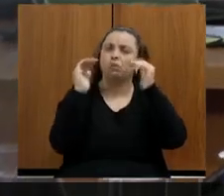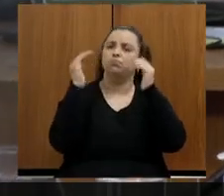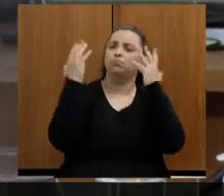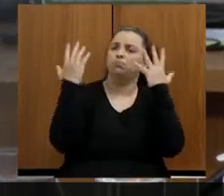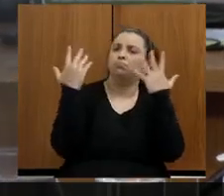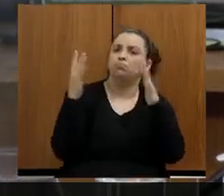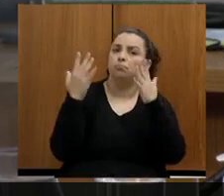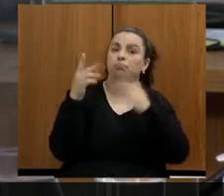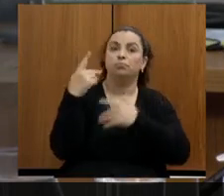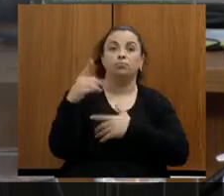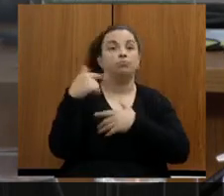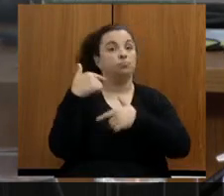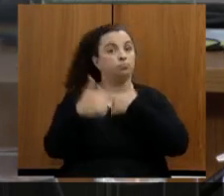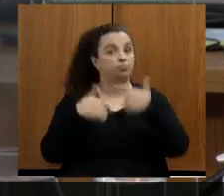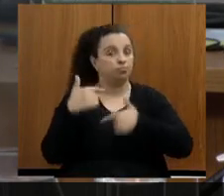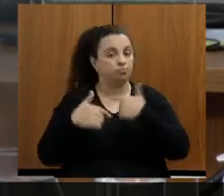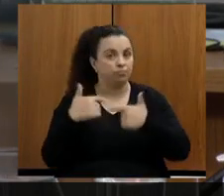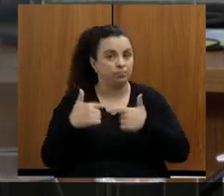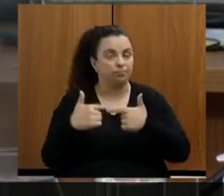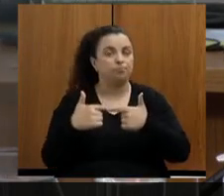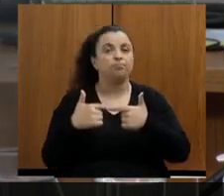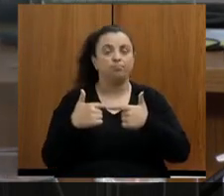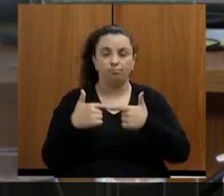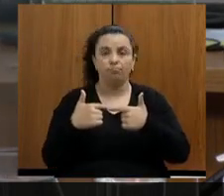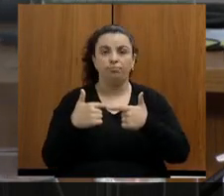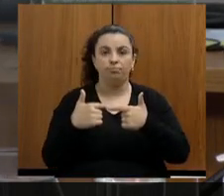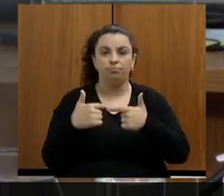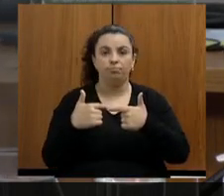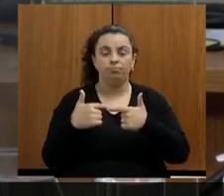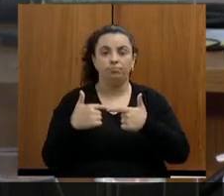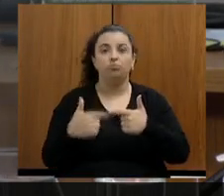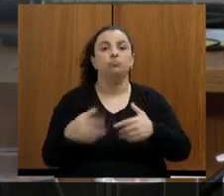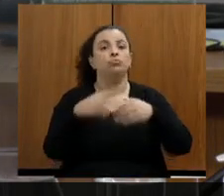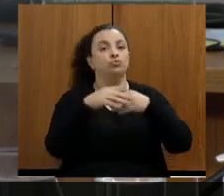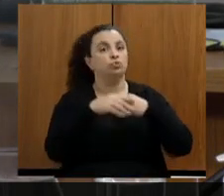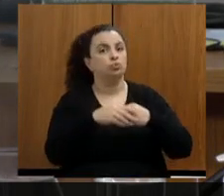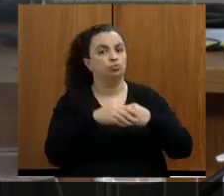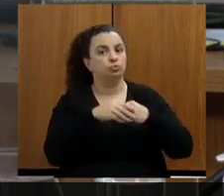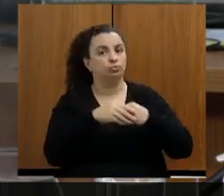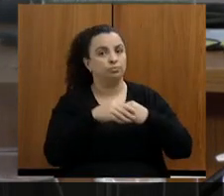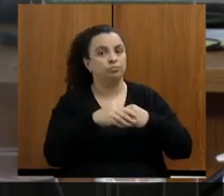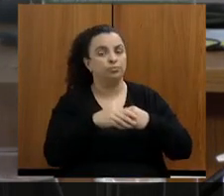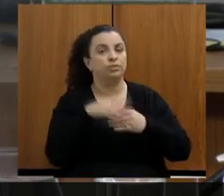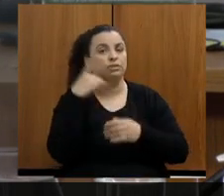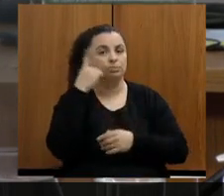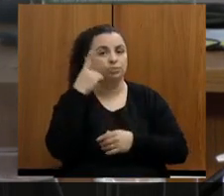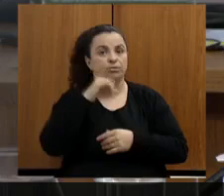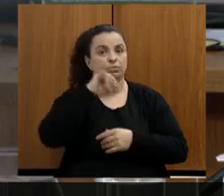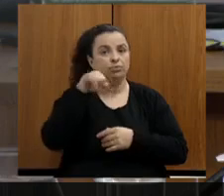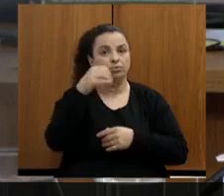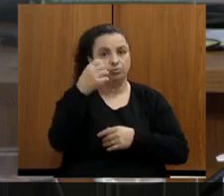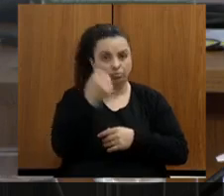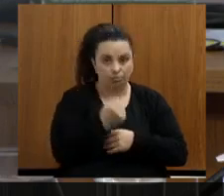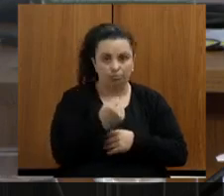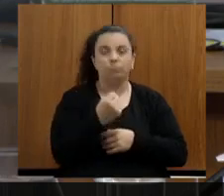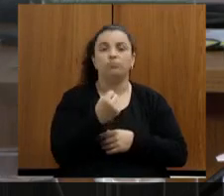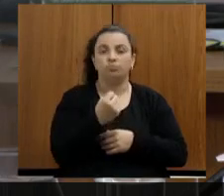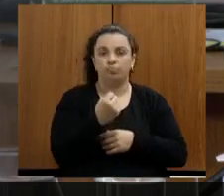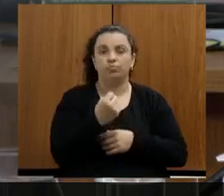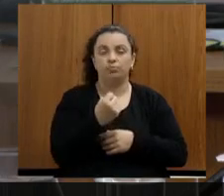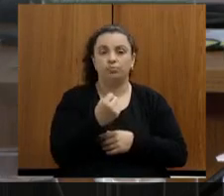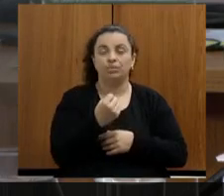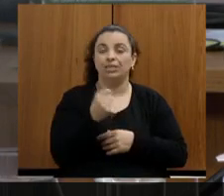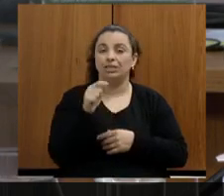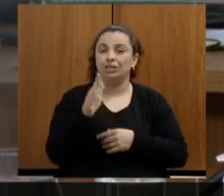aplauso ao seu trabalho só dá nesse grande amigo deputado João Leite e a